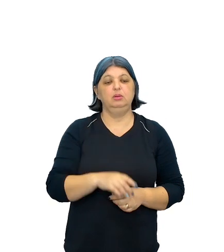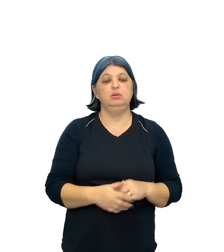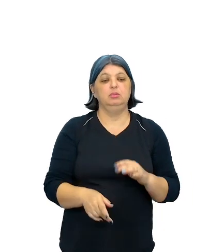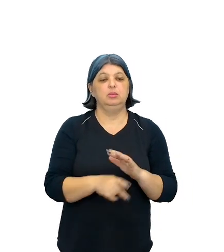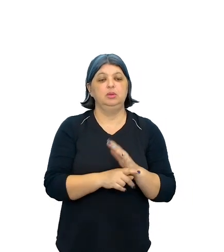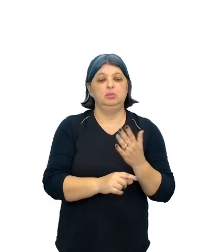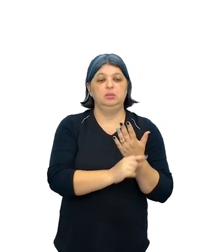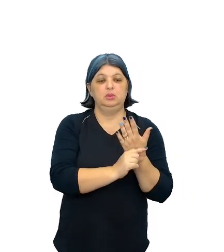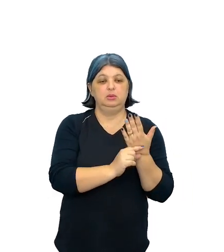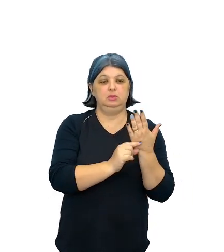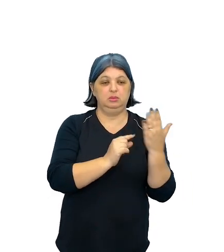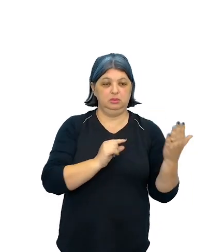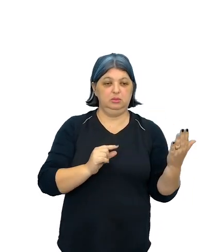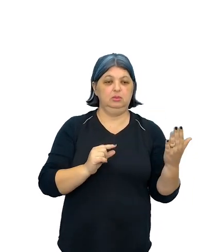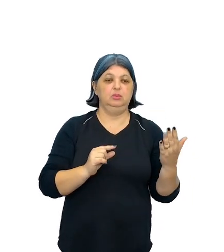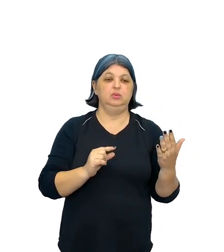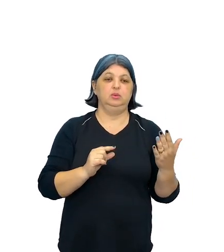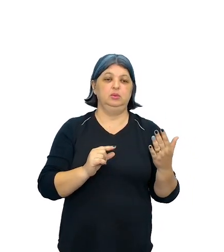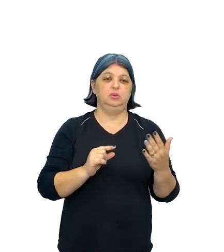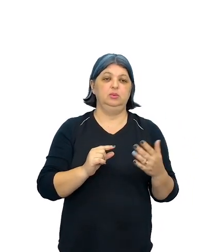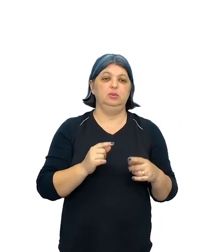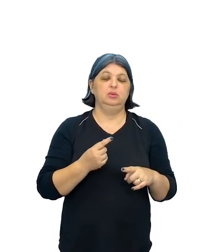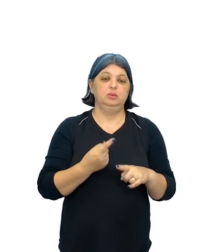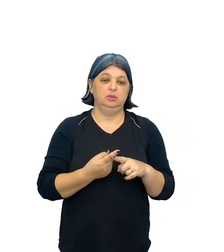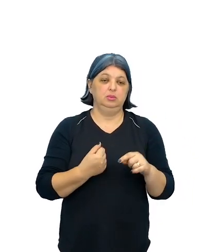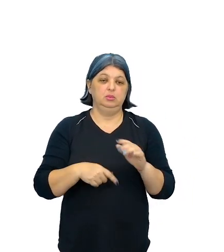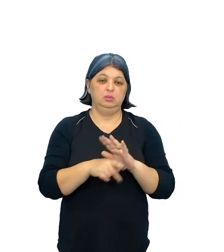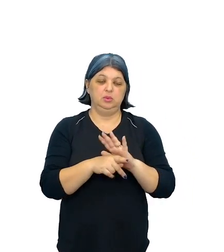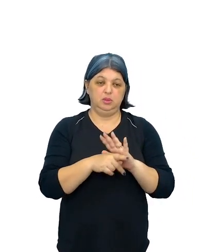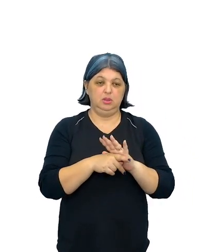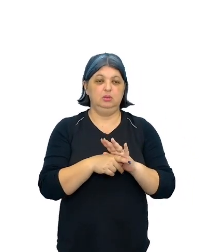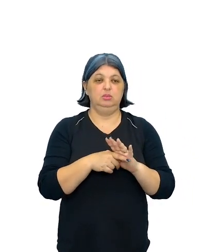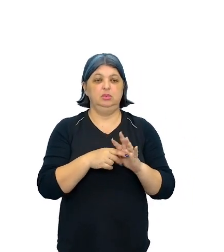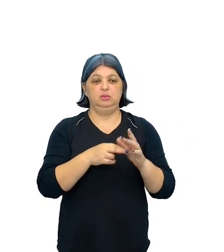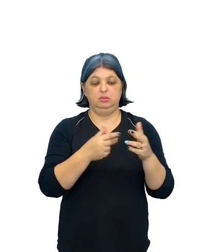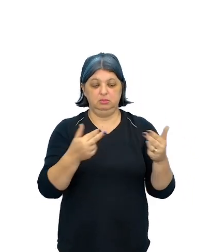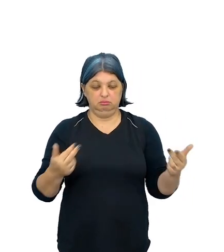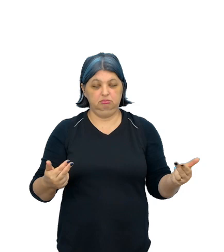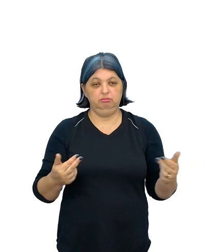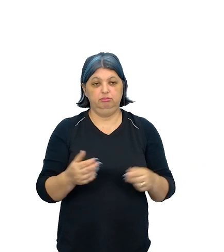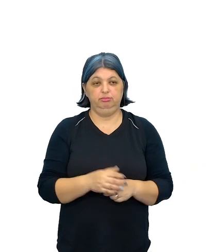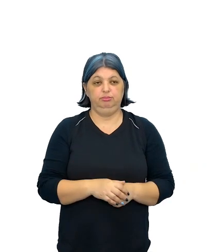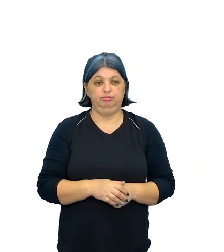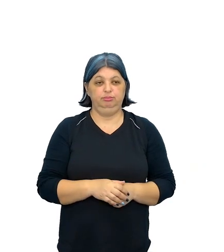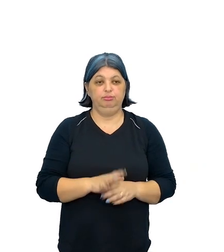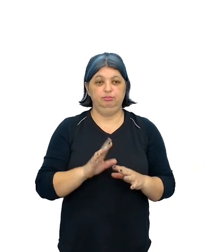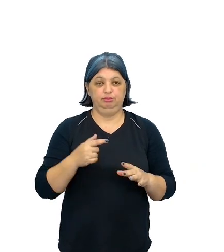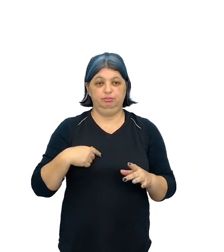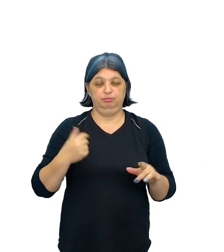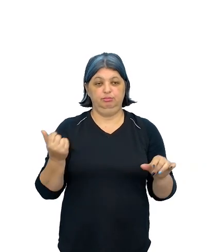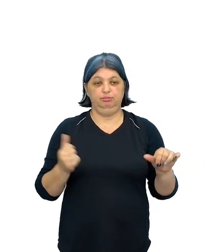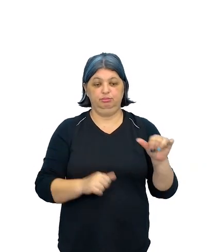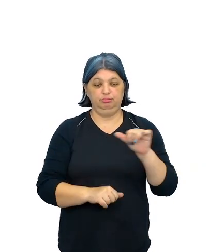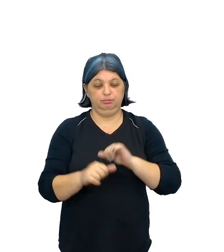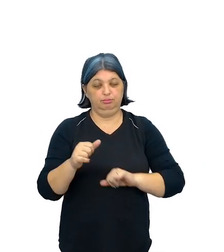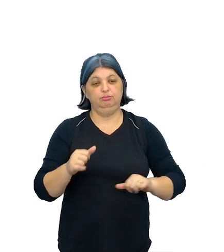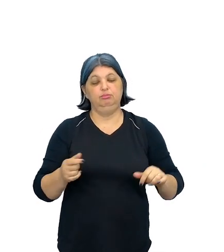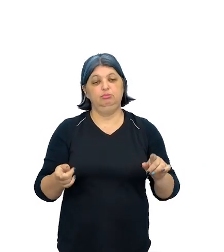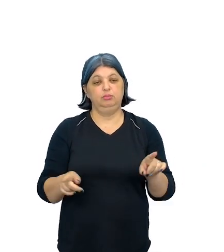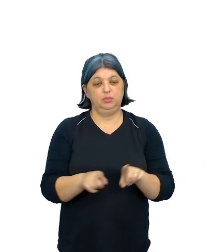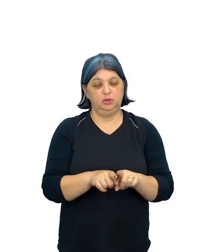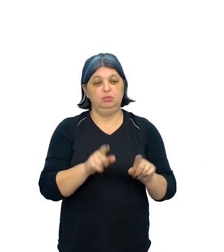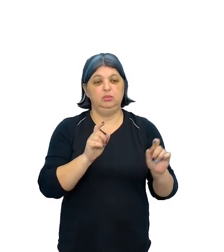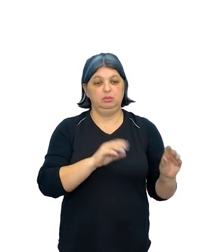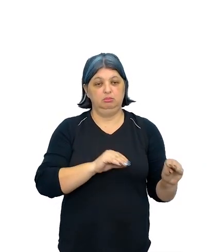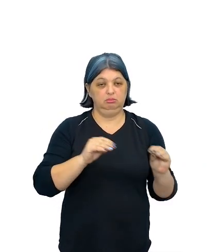Schneule, que dizem que eles foram realizados tendo em vista as regularidades, mas quando há a questão das transferências, eles podem